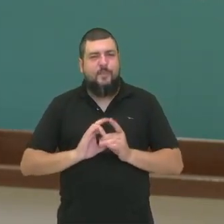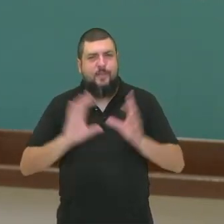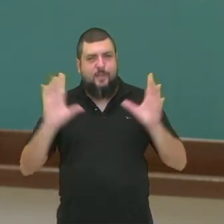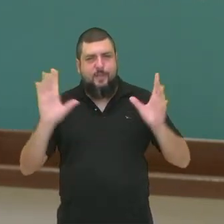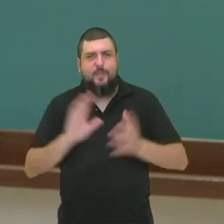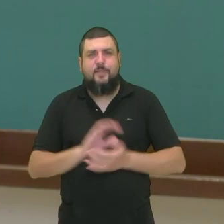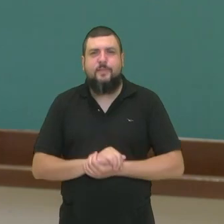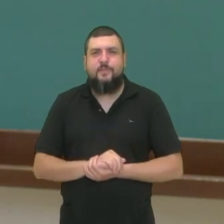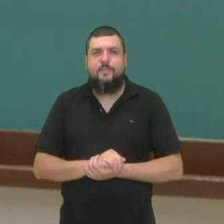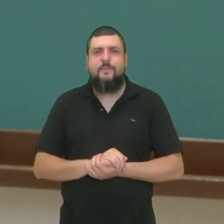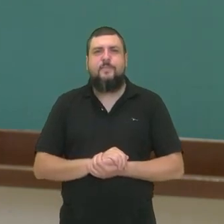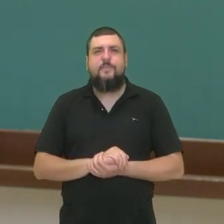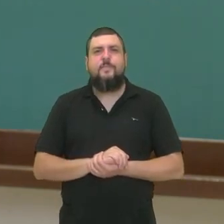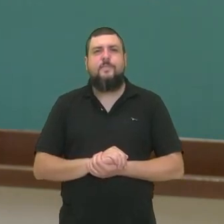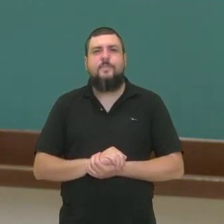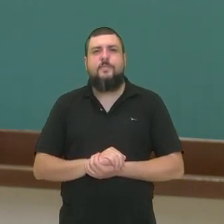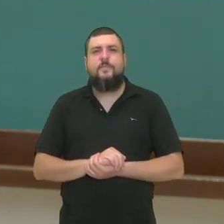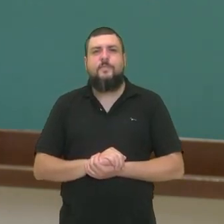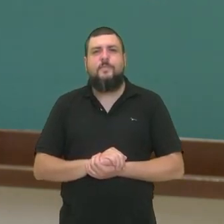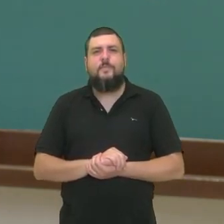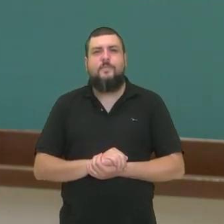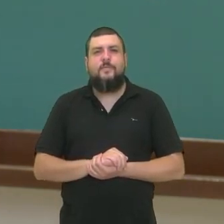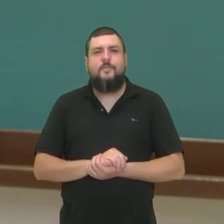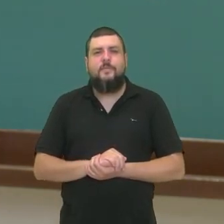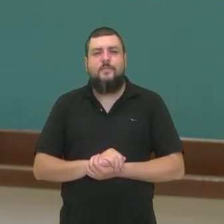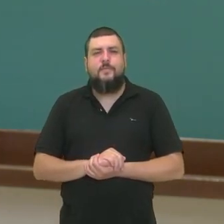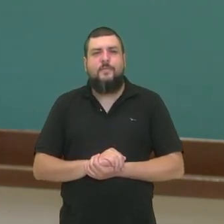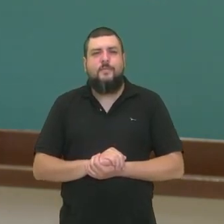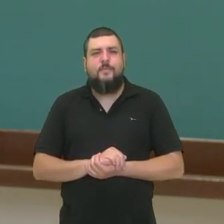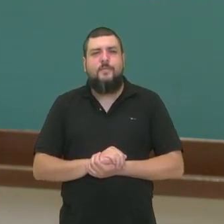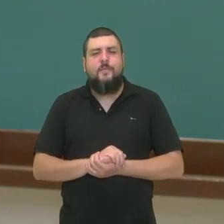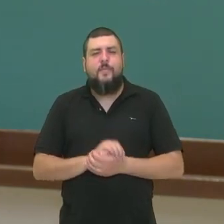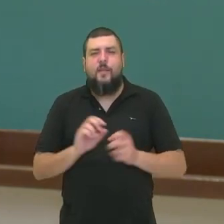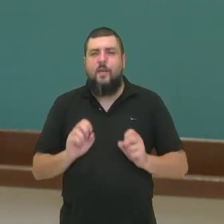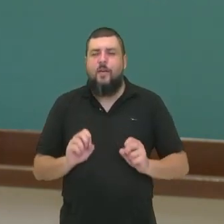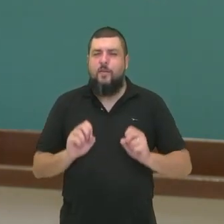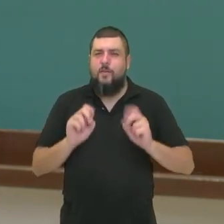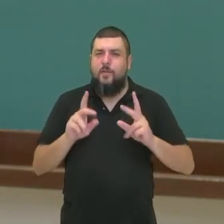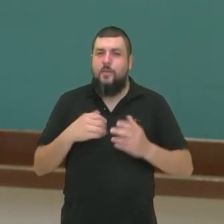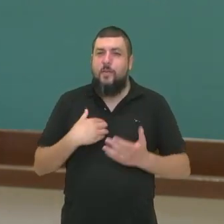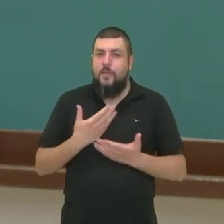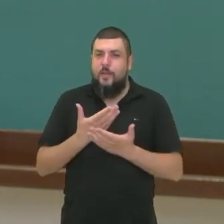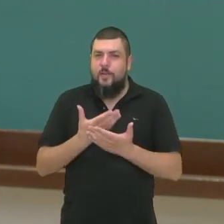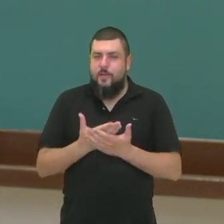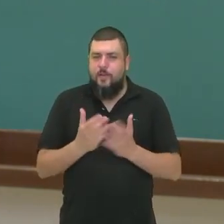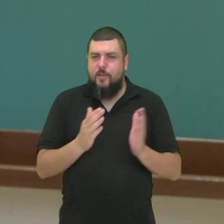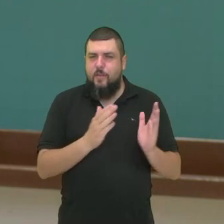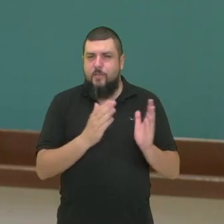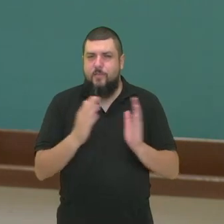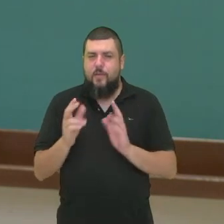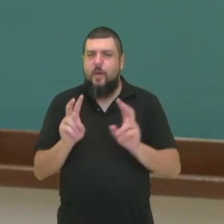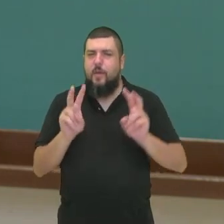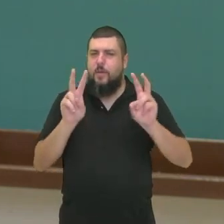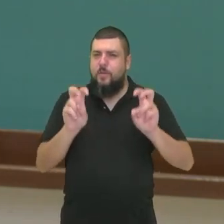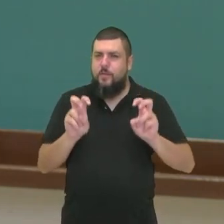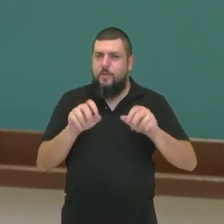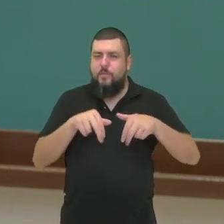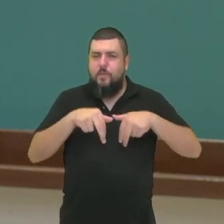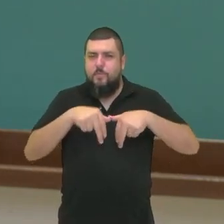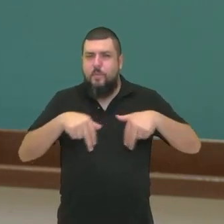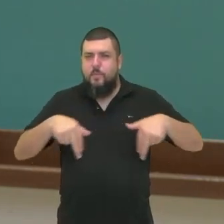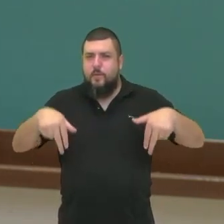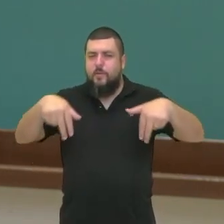brincar muito, né? Então, nossa tela azul do Aula Paraná. Nessa aula nós falamos sobre a ciranda, né?